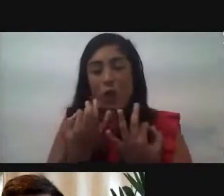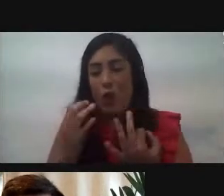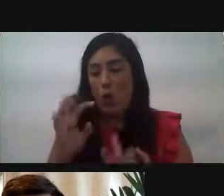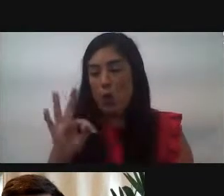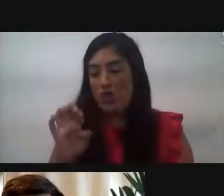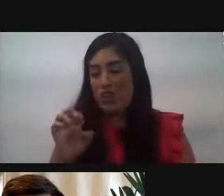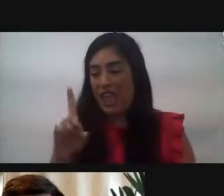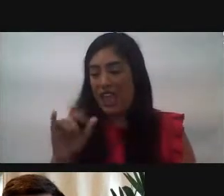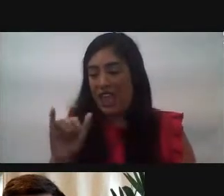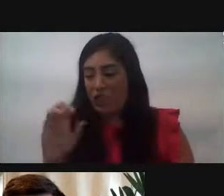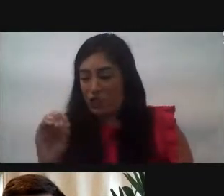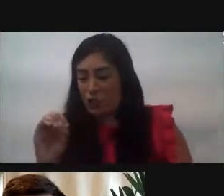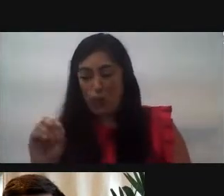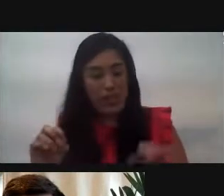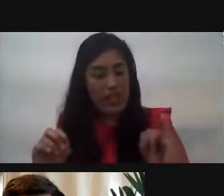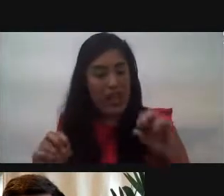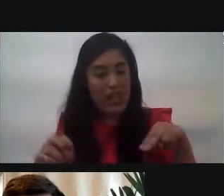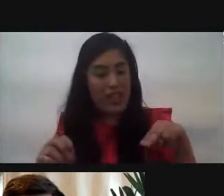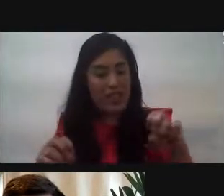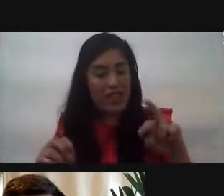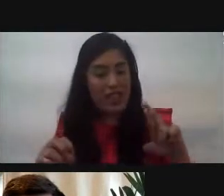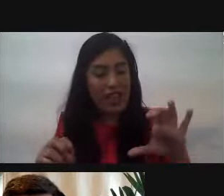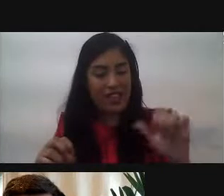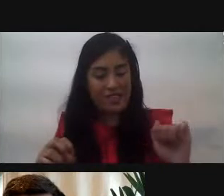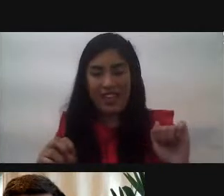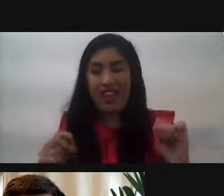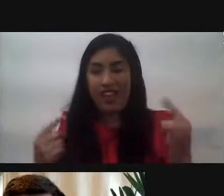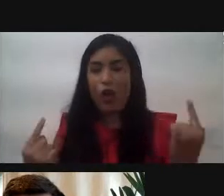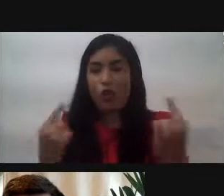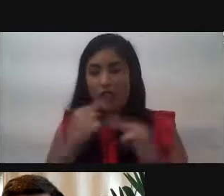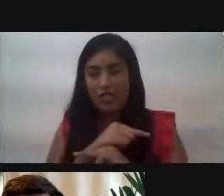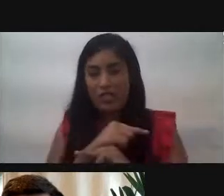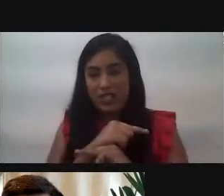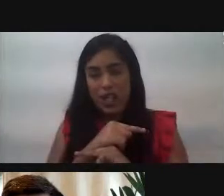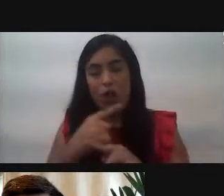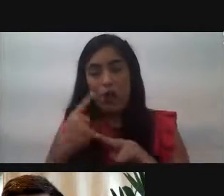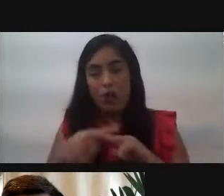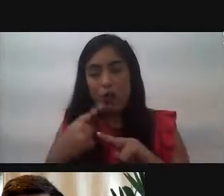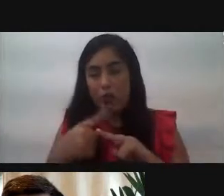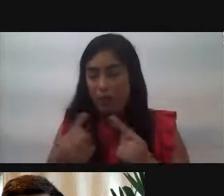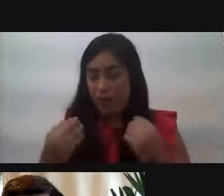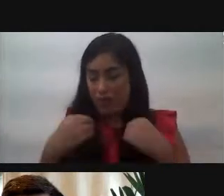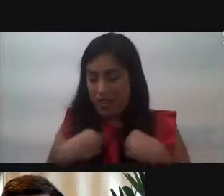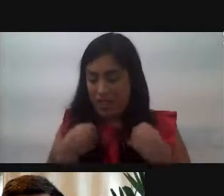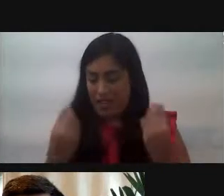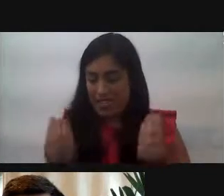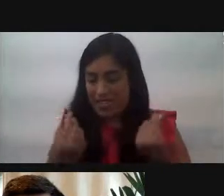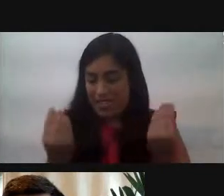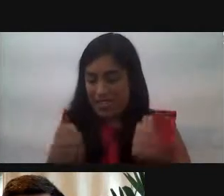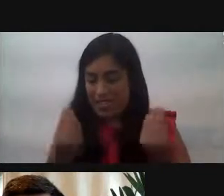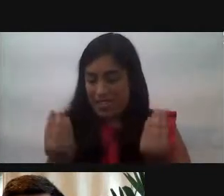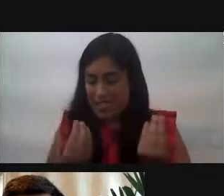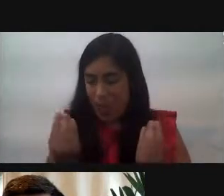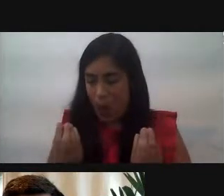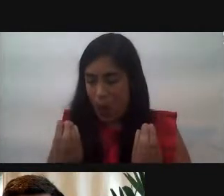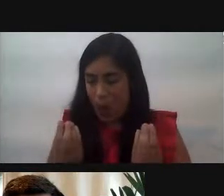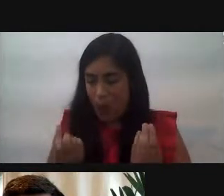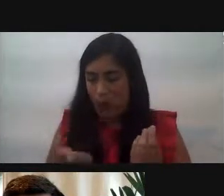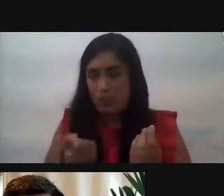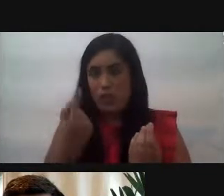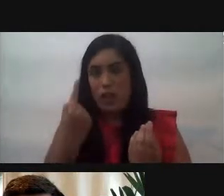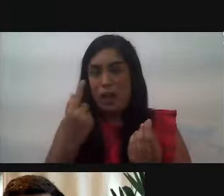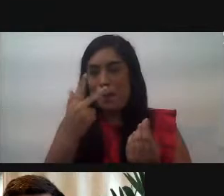É uma sensação muito estranha. Que nos causa muitas dores de cabeça, porque